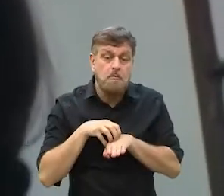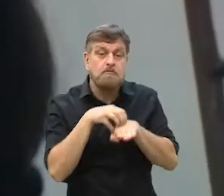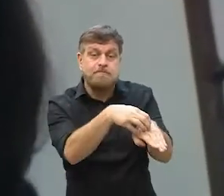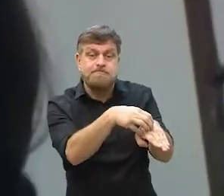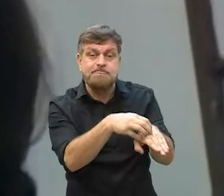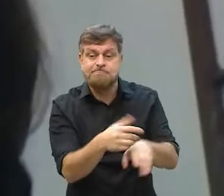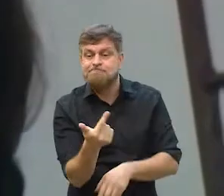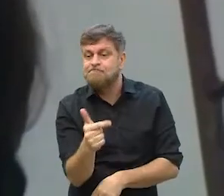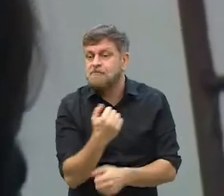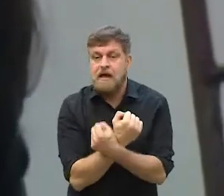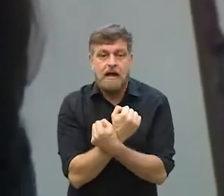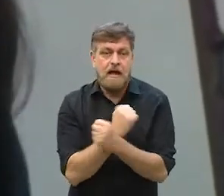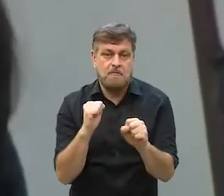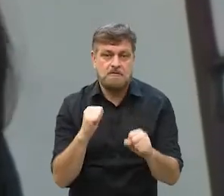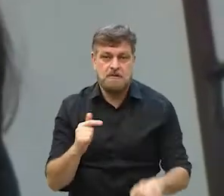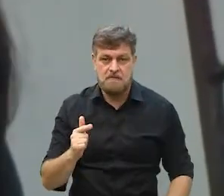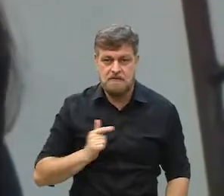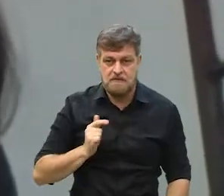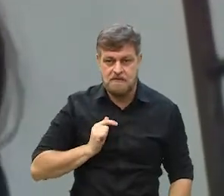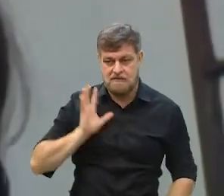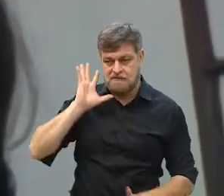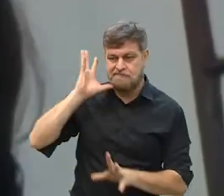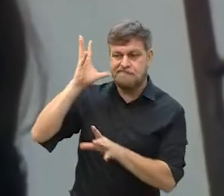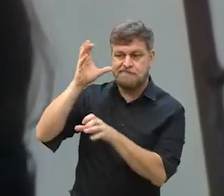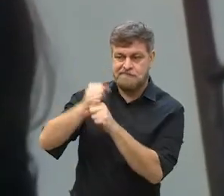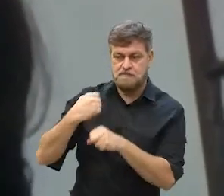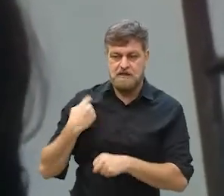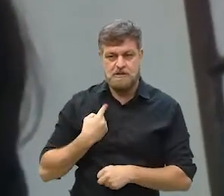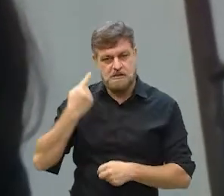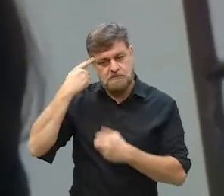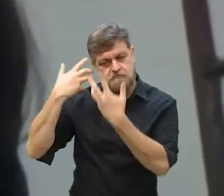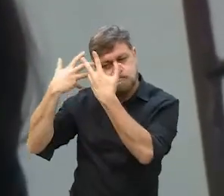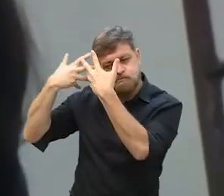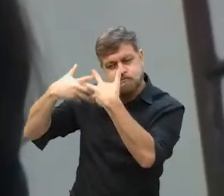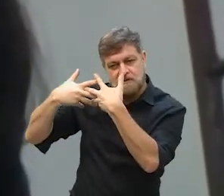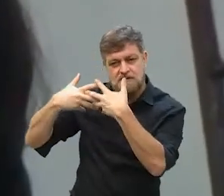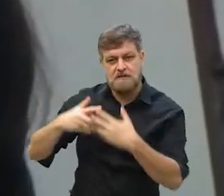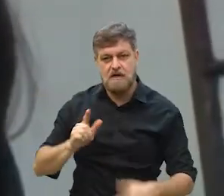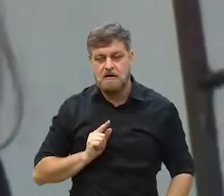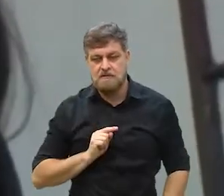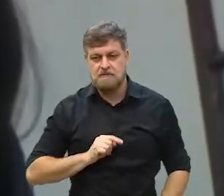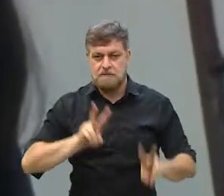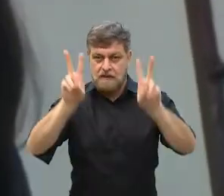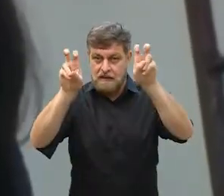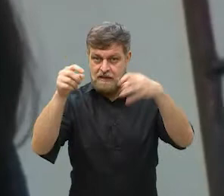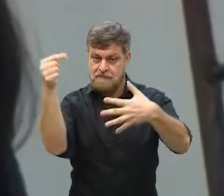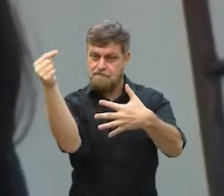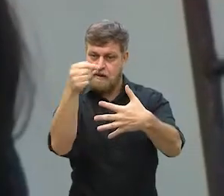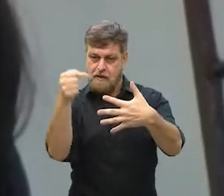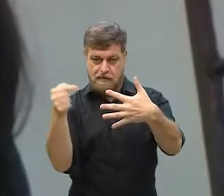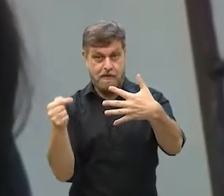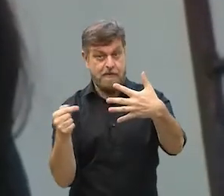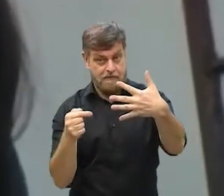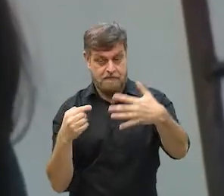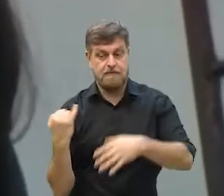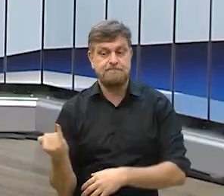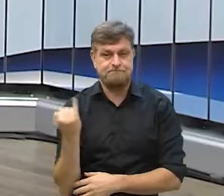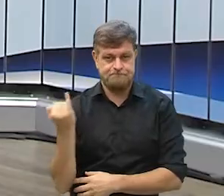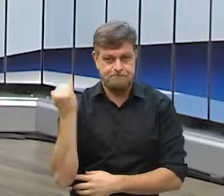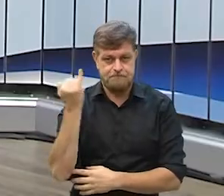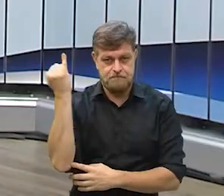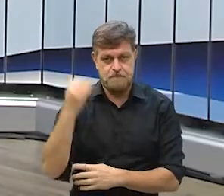mobilidade. Esse seria aí um raio-x para a gente pensar questões importantes, né? Bem